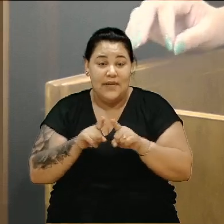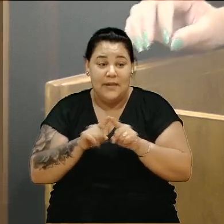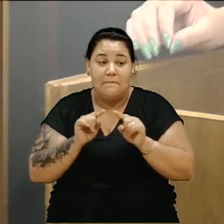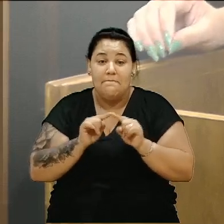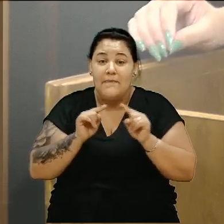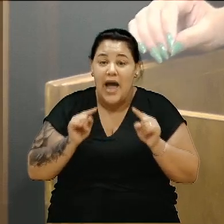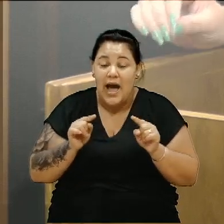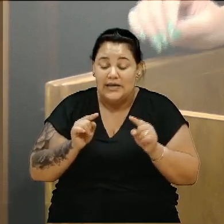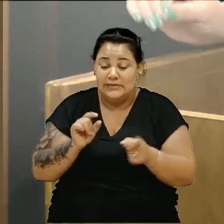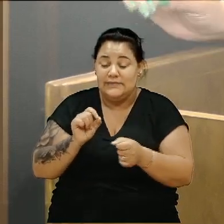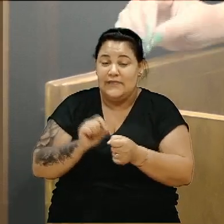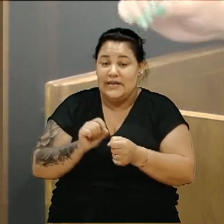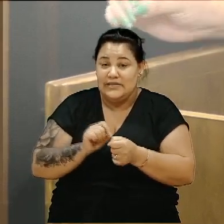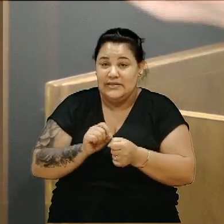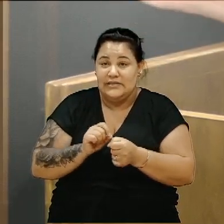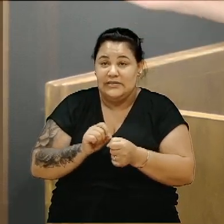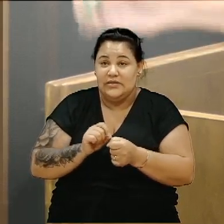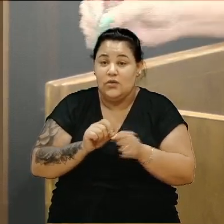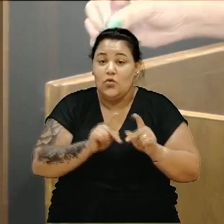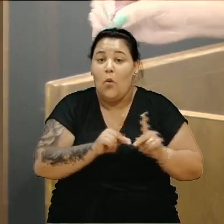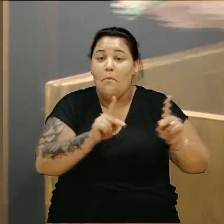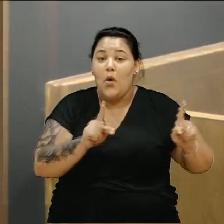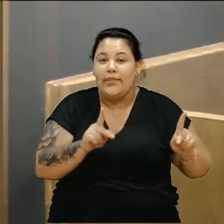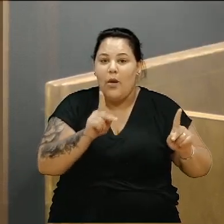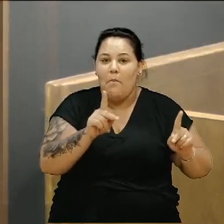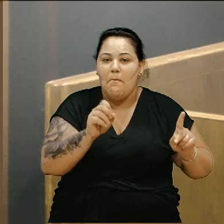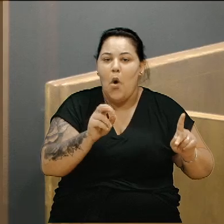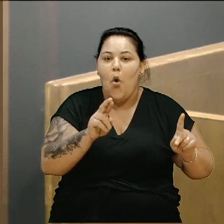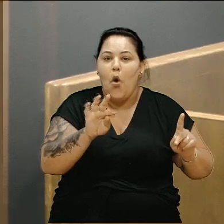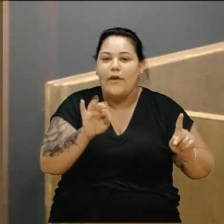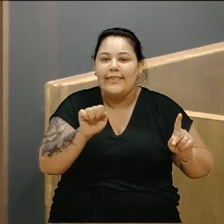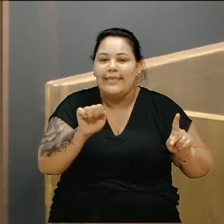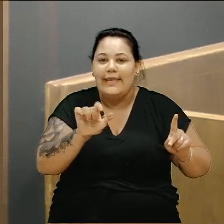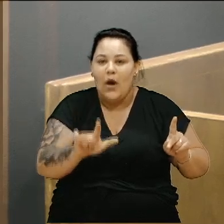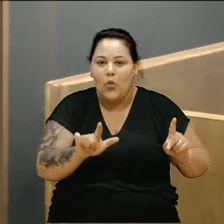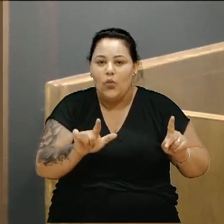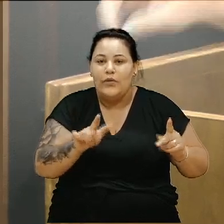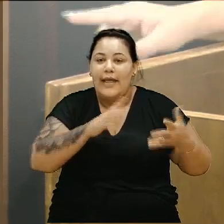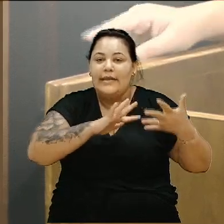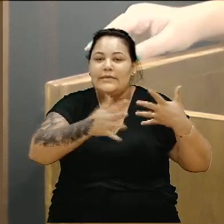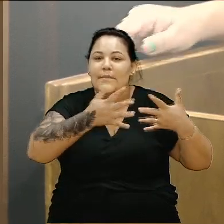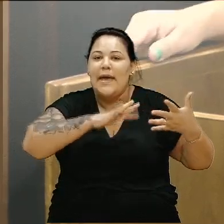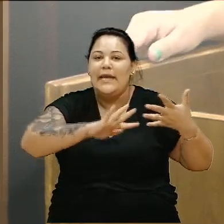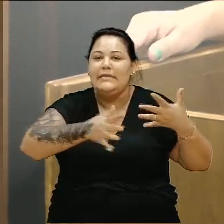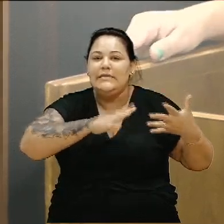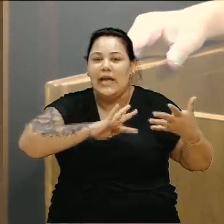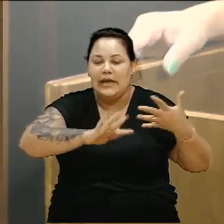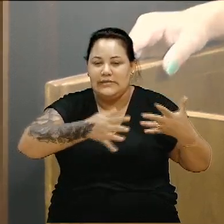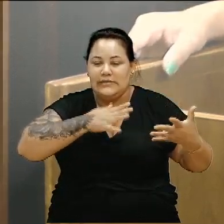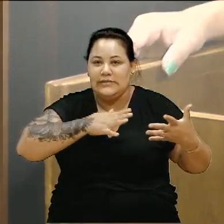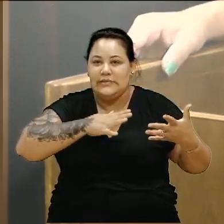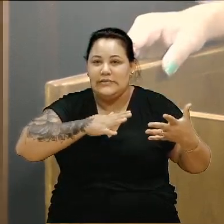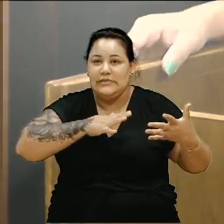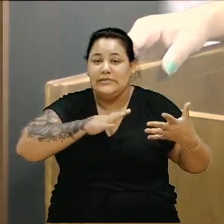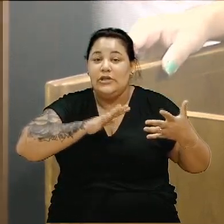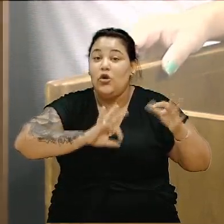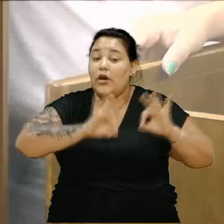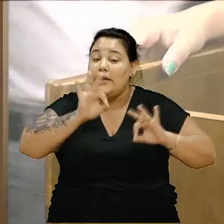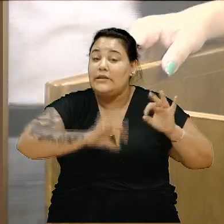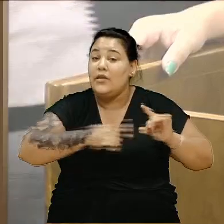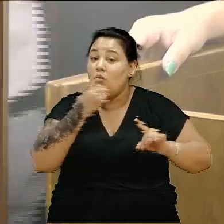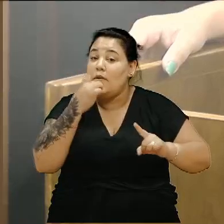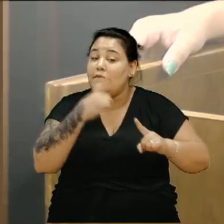feita no portal da transparência e atualizada uma vez por mês,